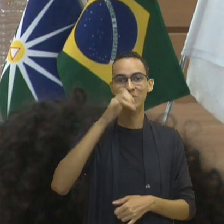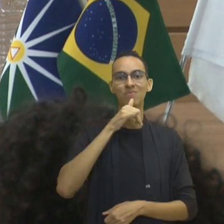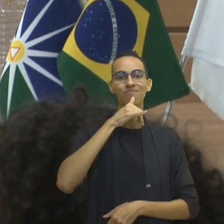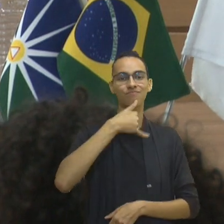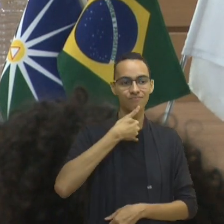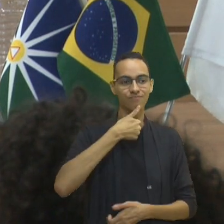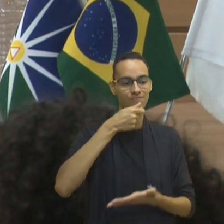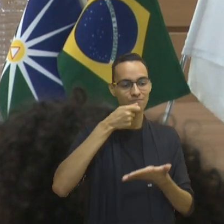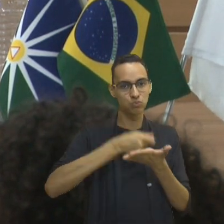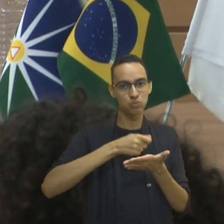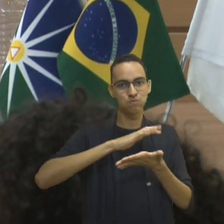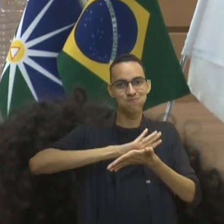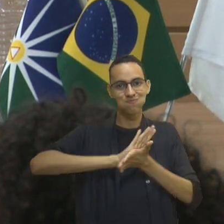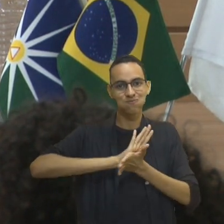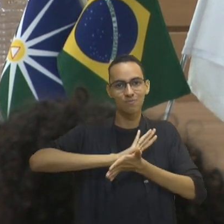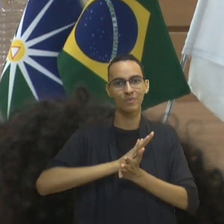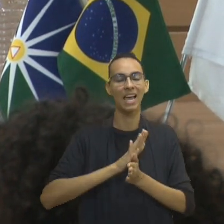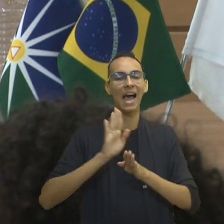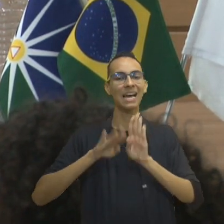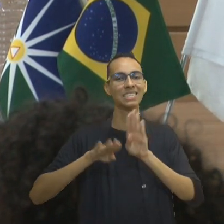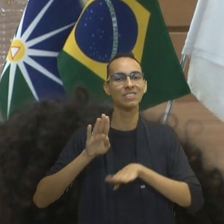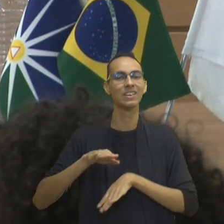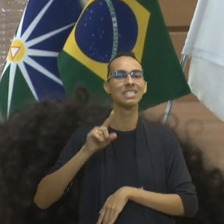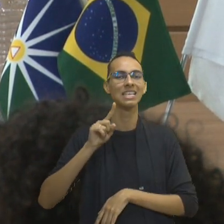E, às vezes, são pessoas muito humildes.